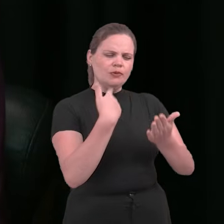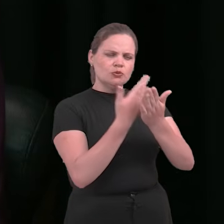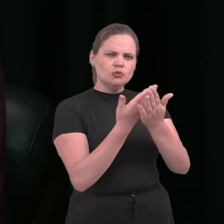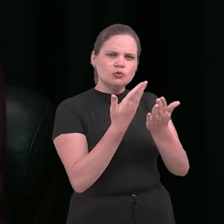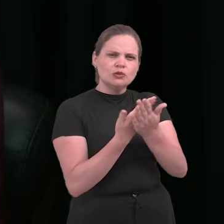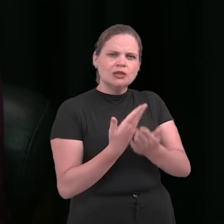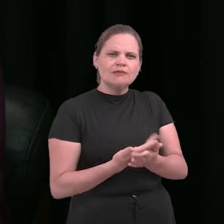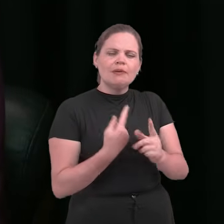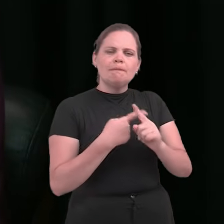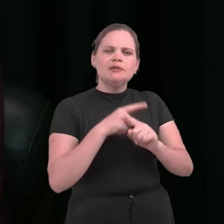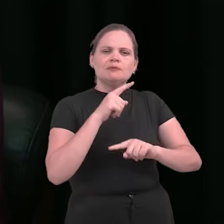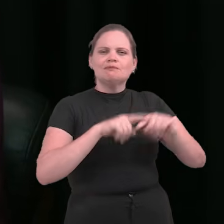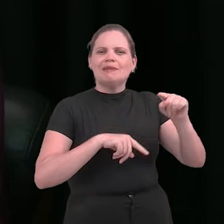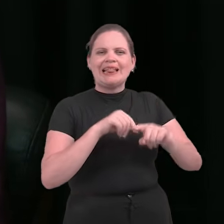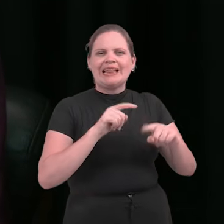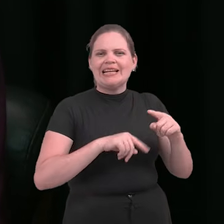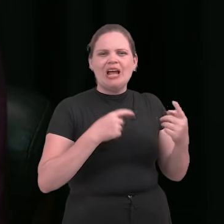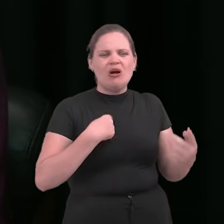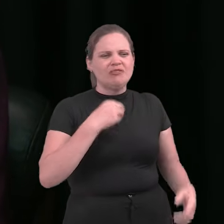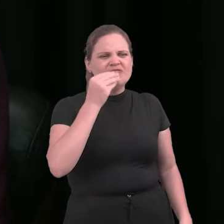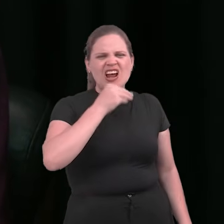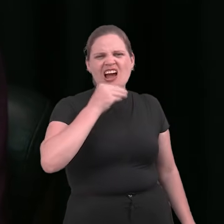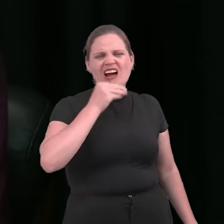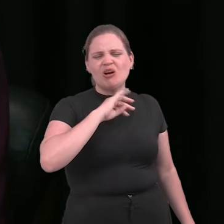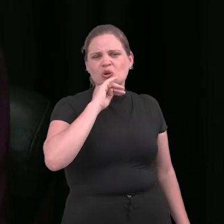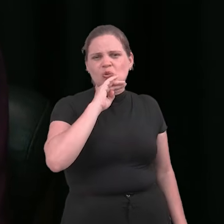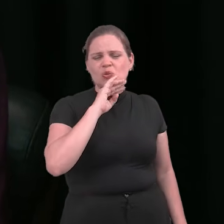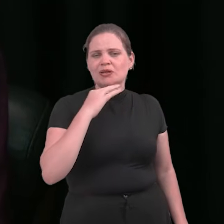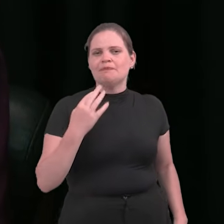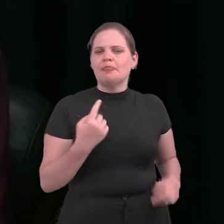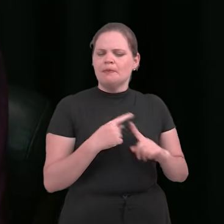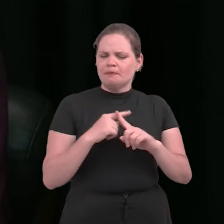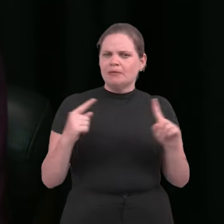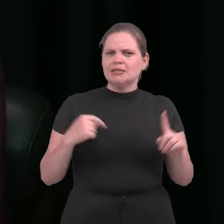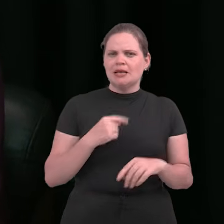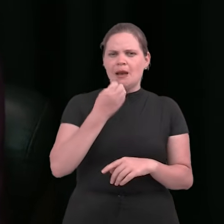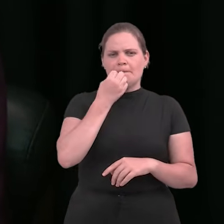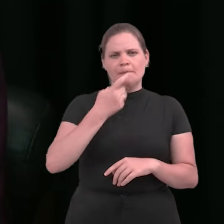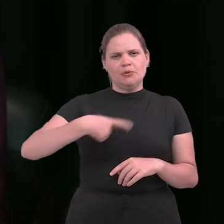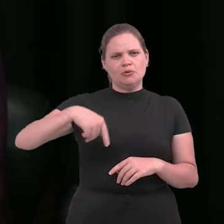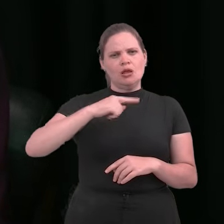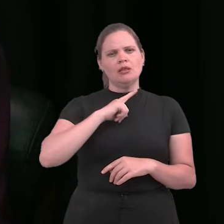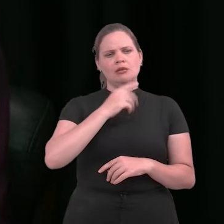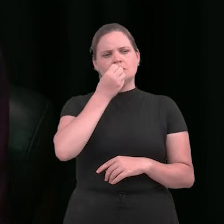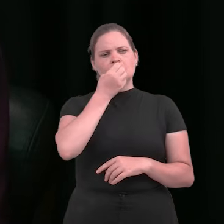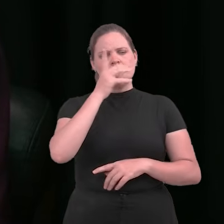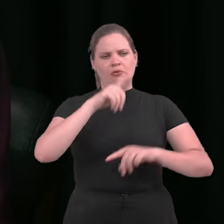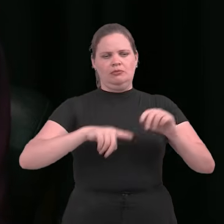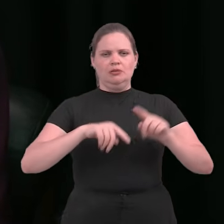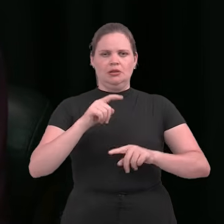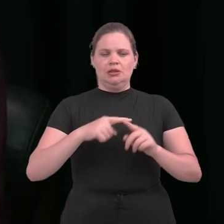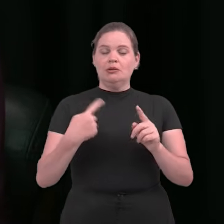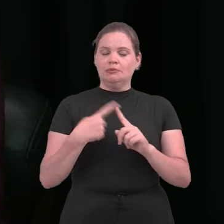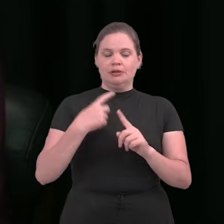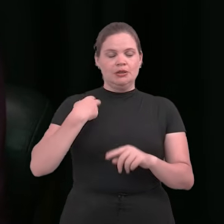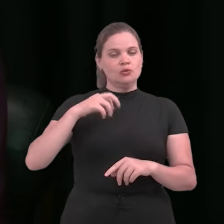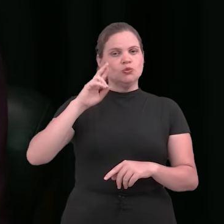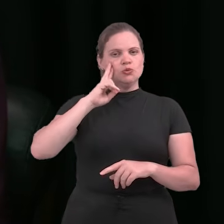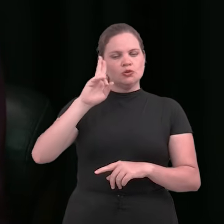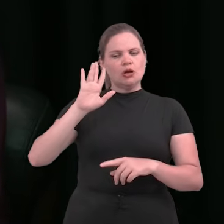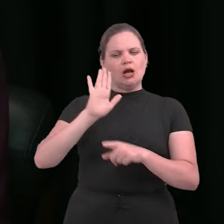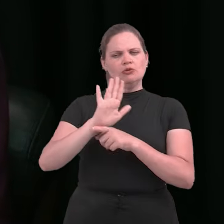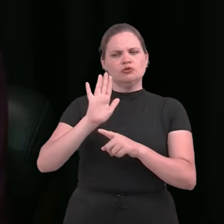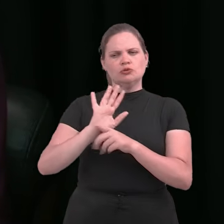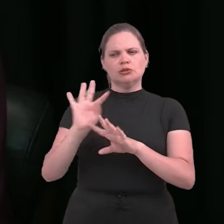para concurso, mas com material fraco. E é importante nós termos um bom material para poder ter O Senhor vai à frente, mas